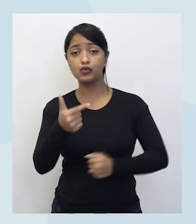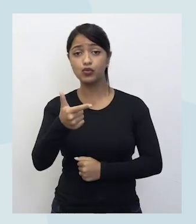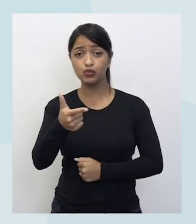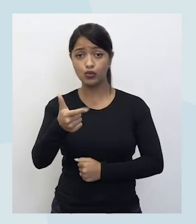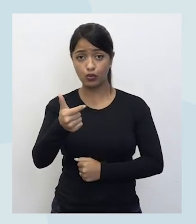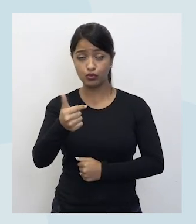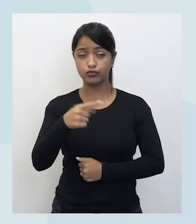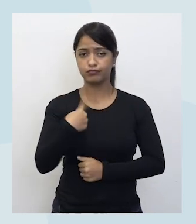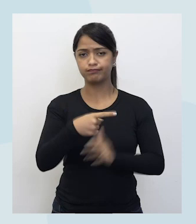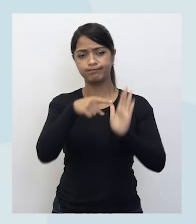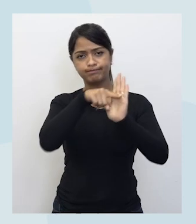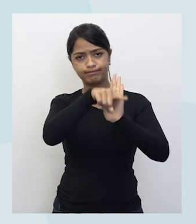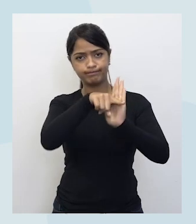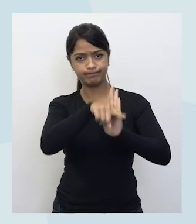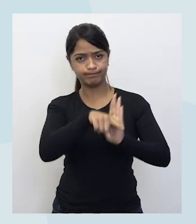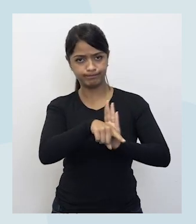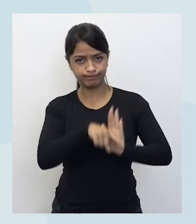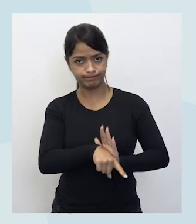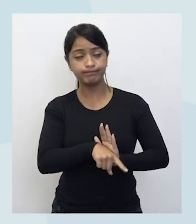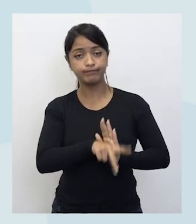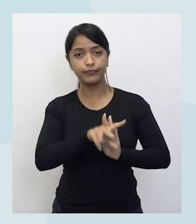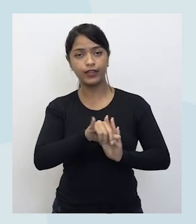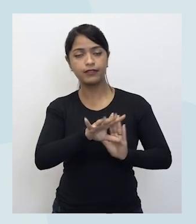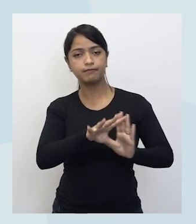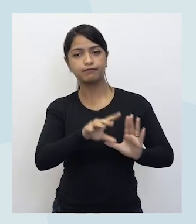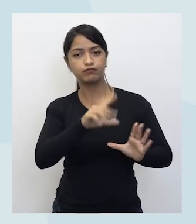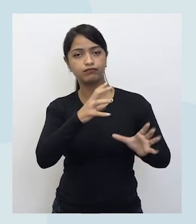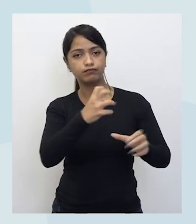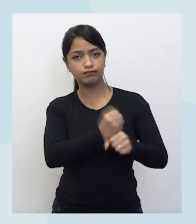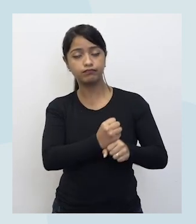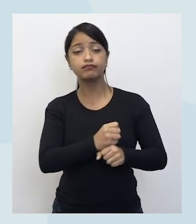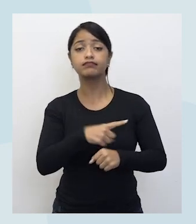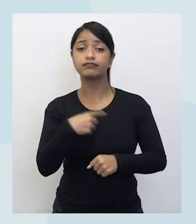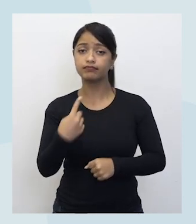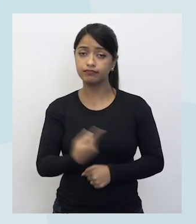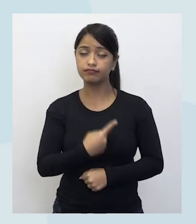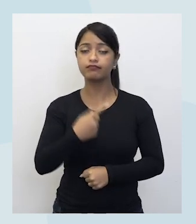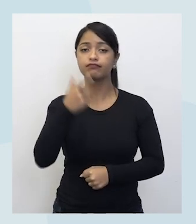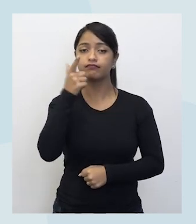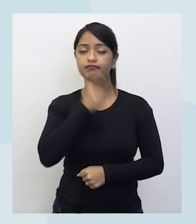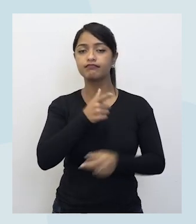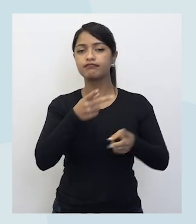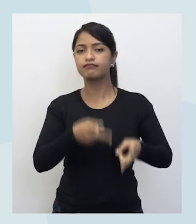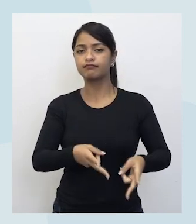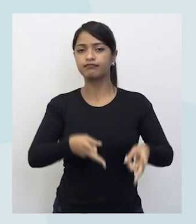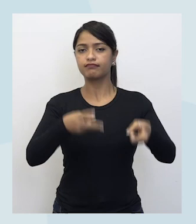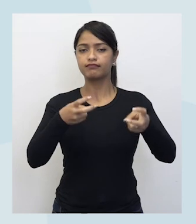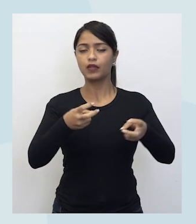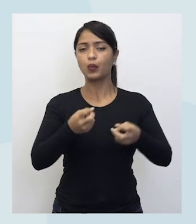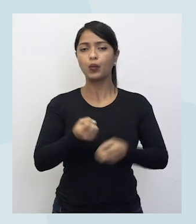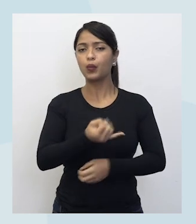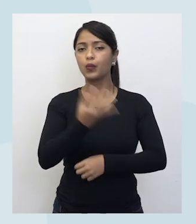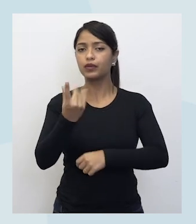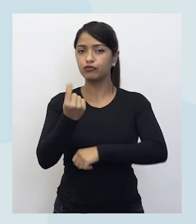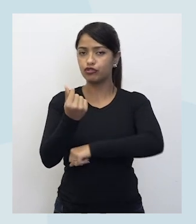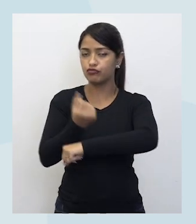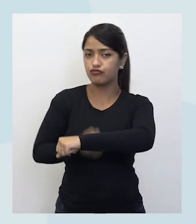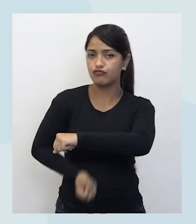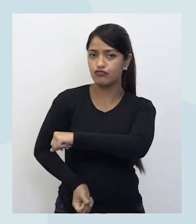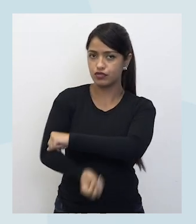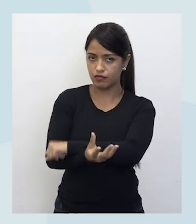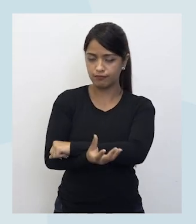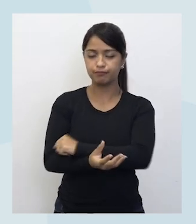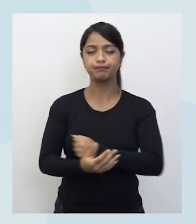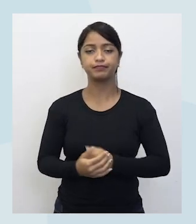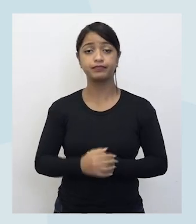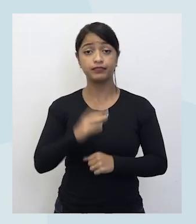pesquisas. Essas 12 frentes, elas são compiladas, e aí sim a gente tem uma percepção da corrupção. Lembrando que esse